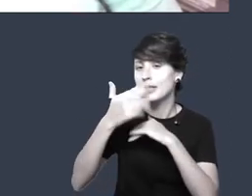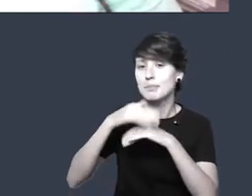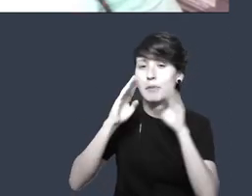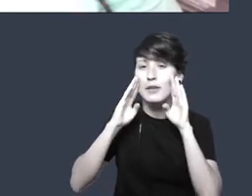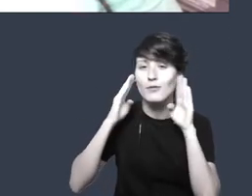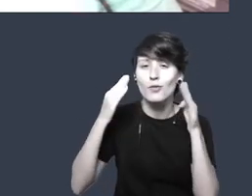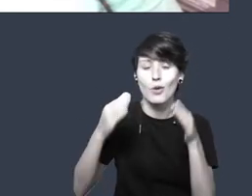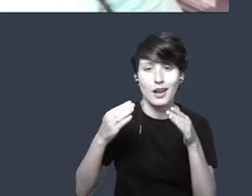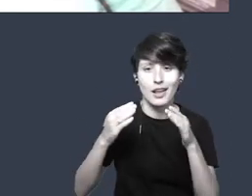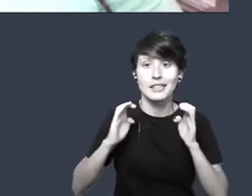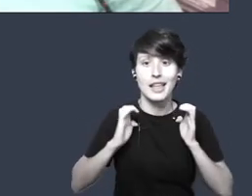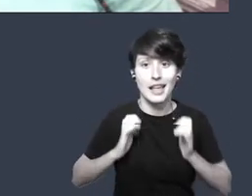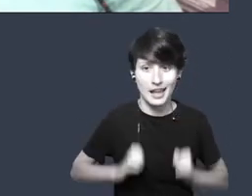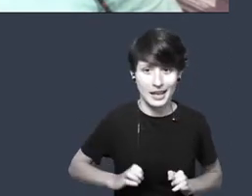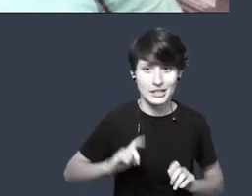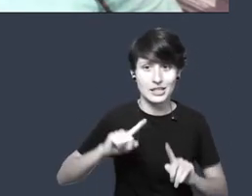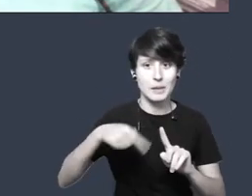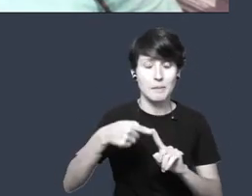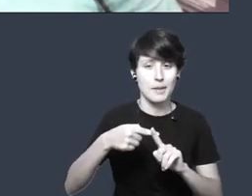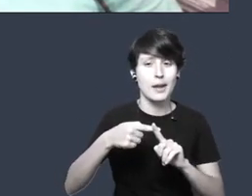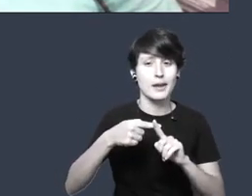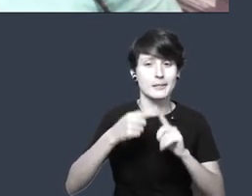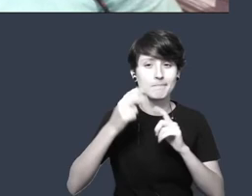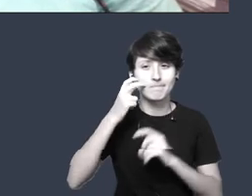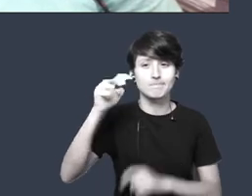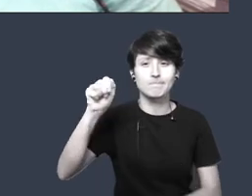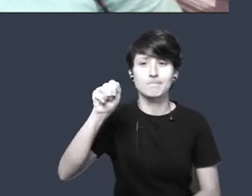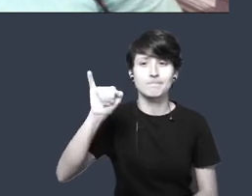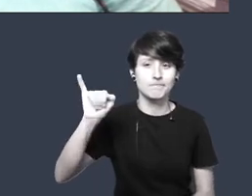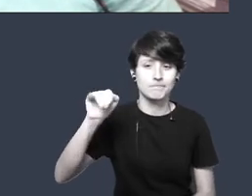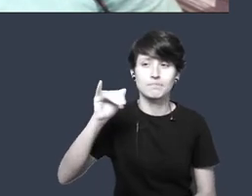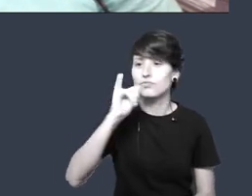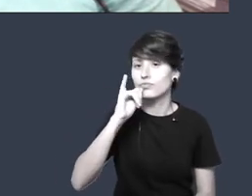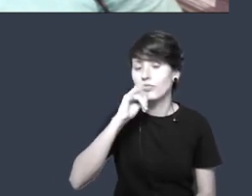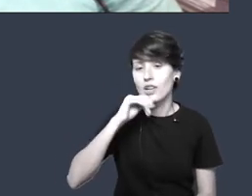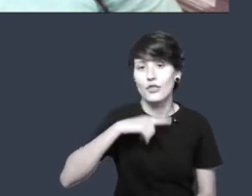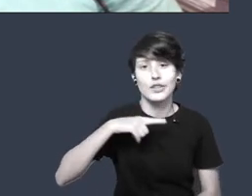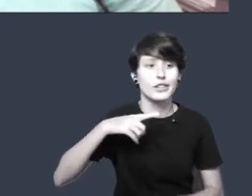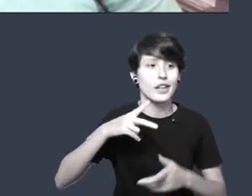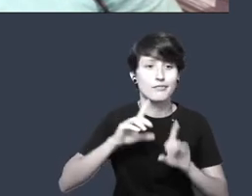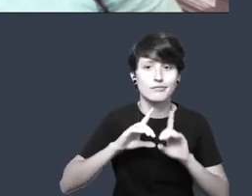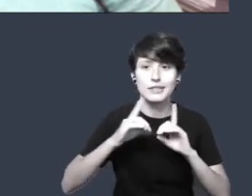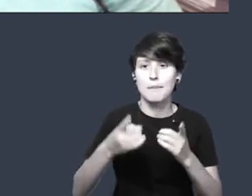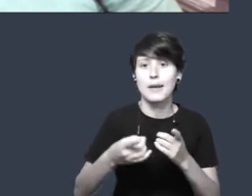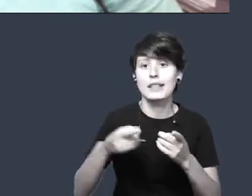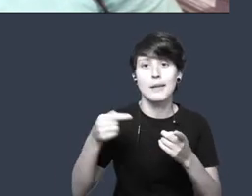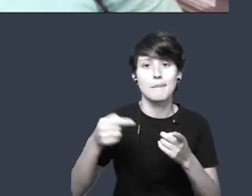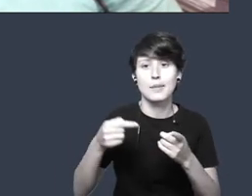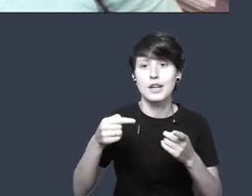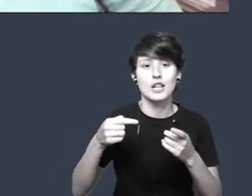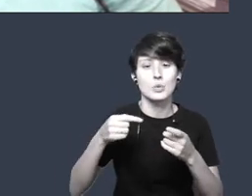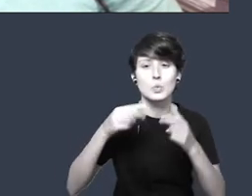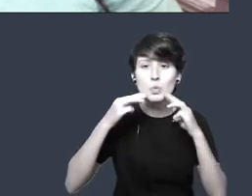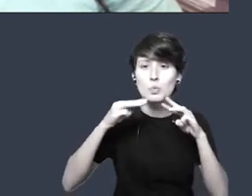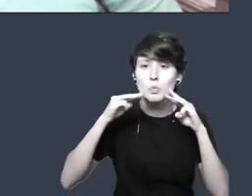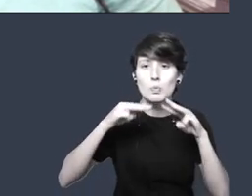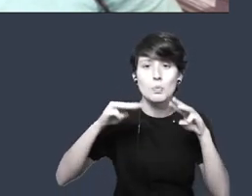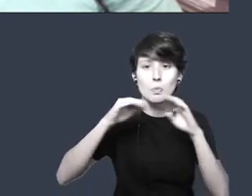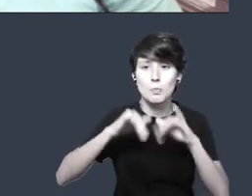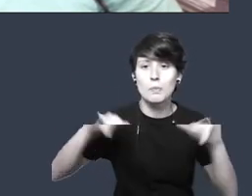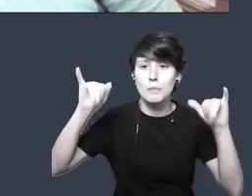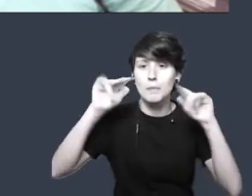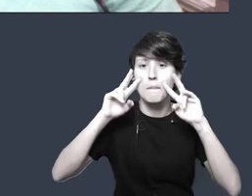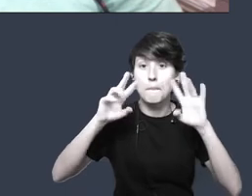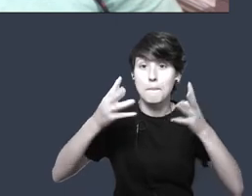de ética e inteligência artificial. Então, como você tem, vamos supor, um departamento de marketing, você tem um